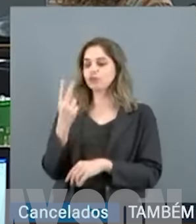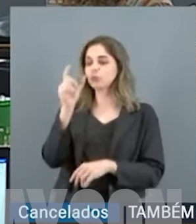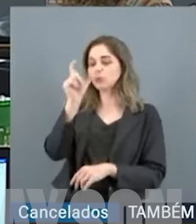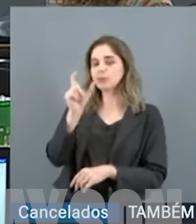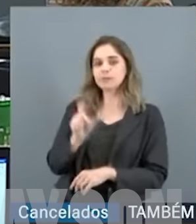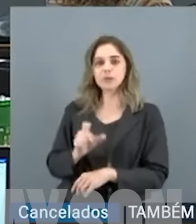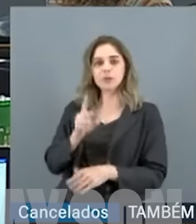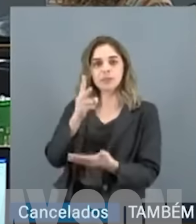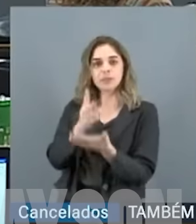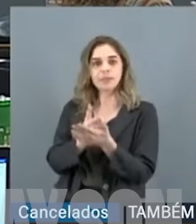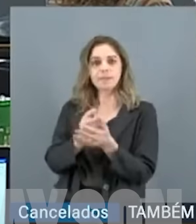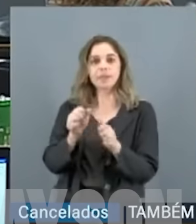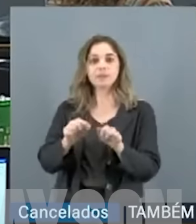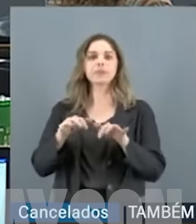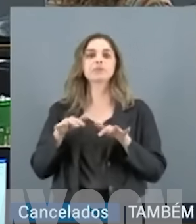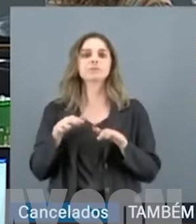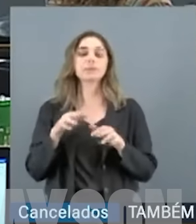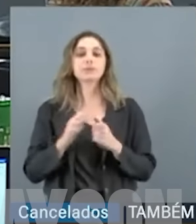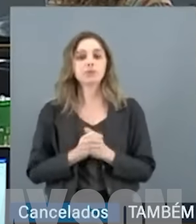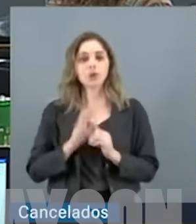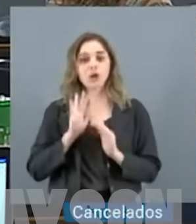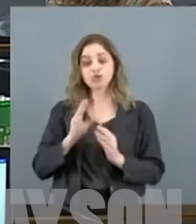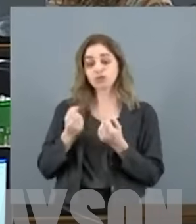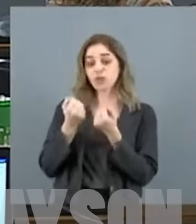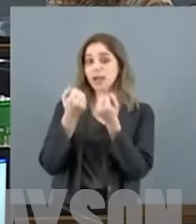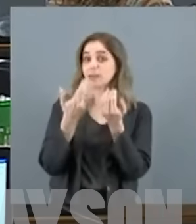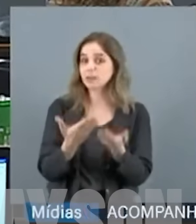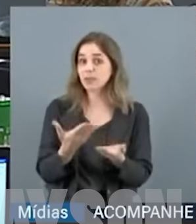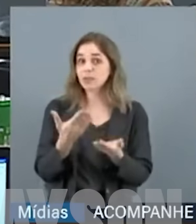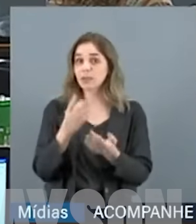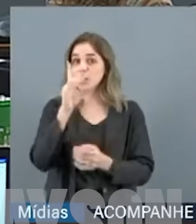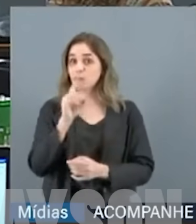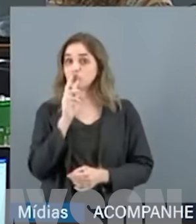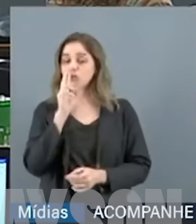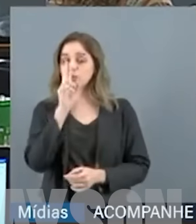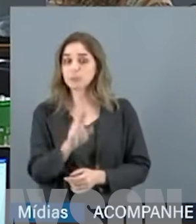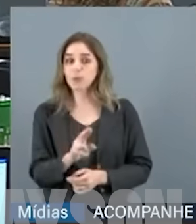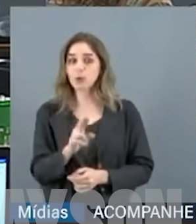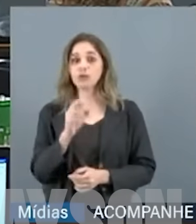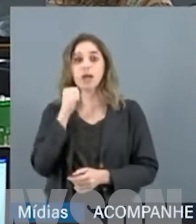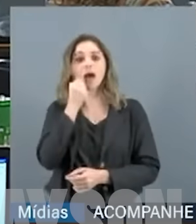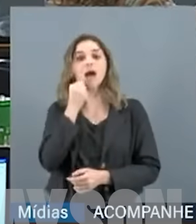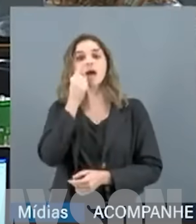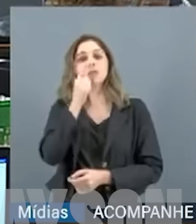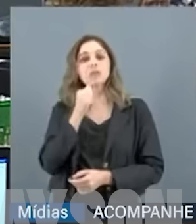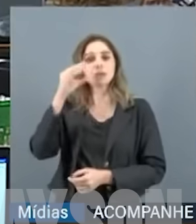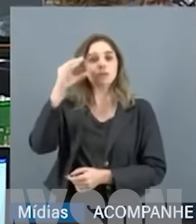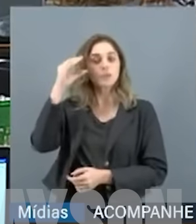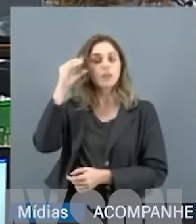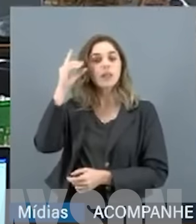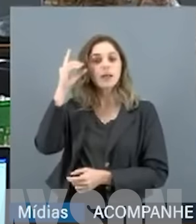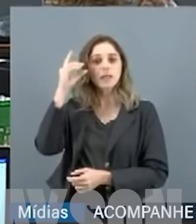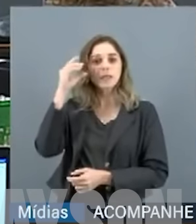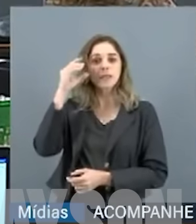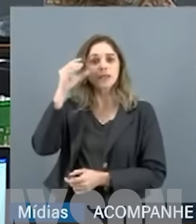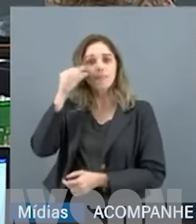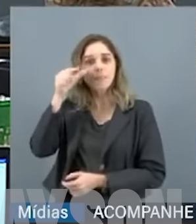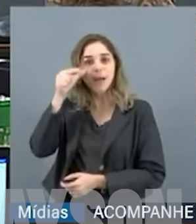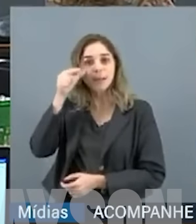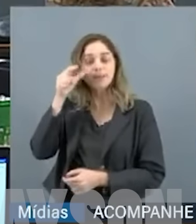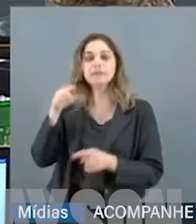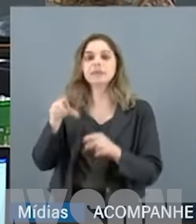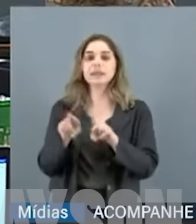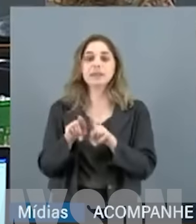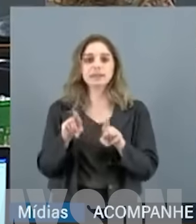eu já concedi hoje direito e resposta a Senadora Damares e ao Deputado pastor Henrique então eu